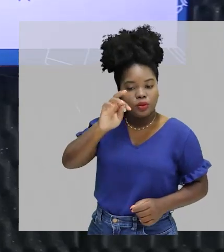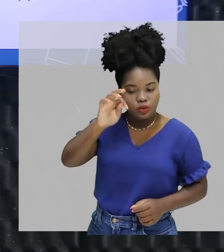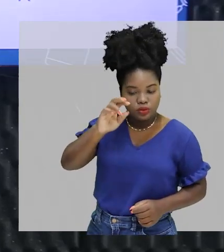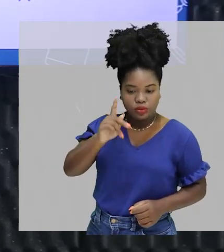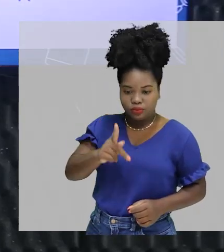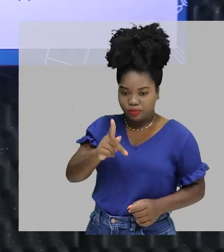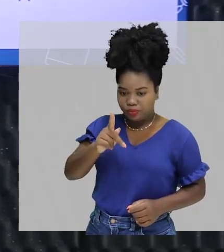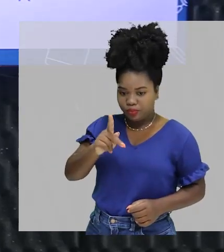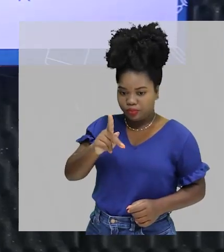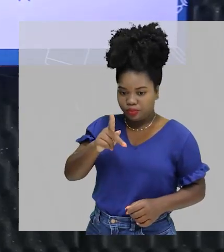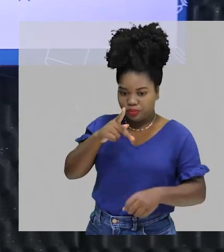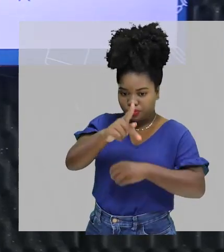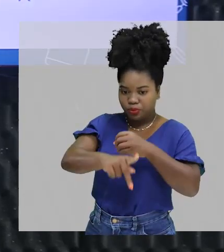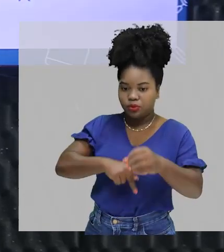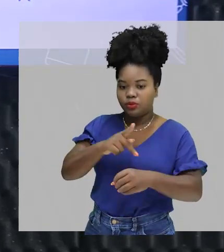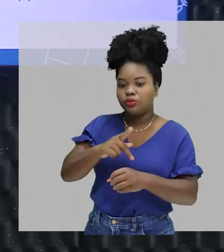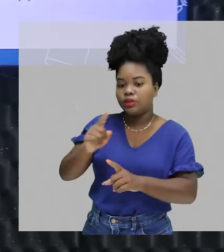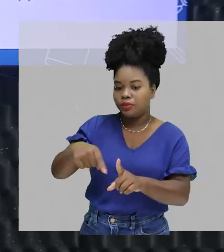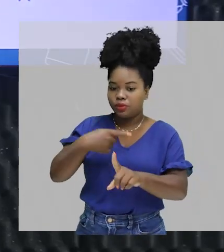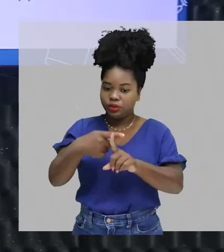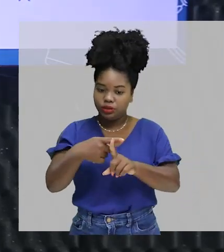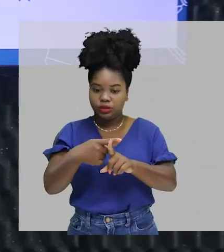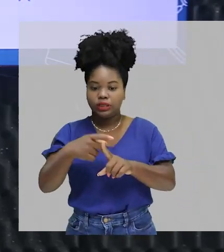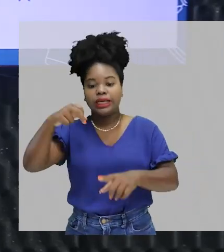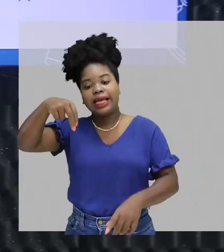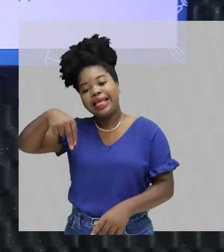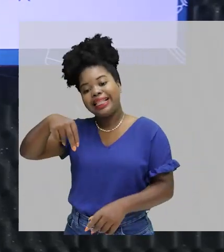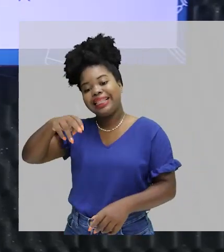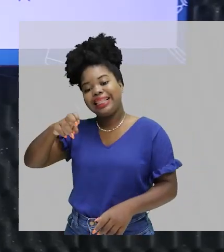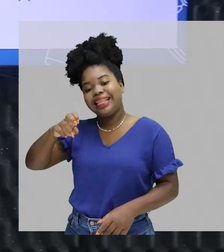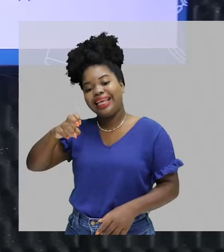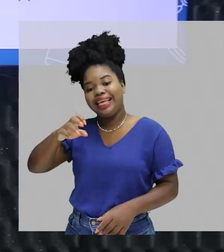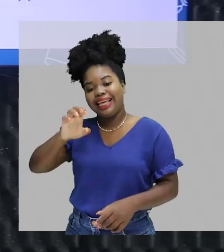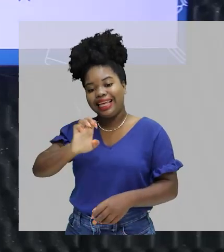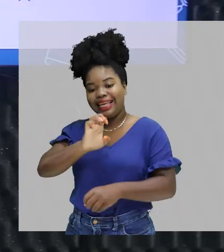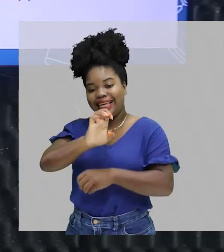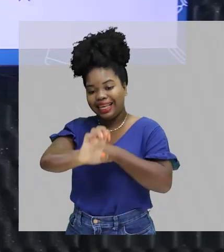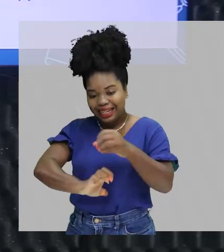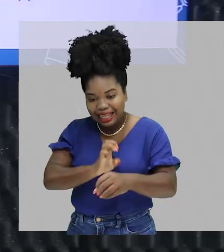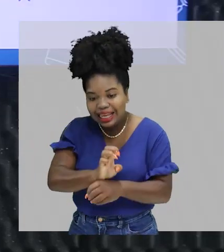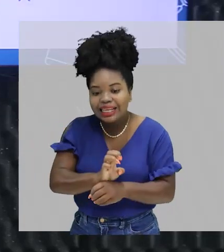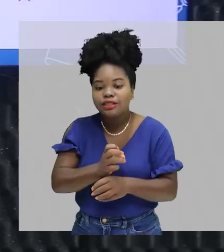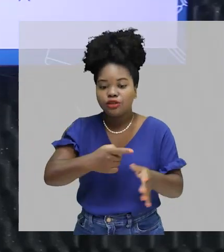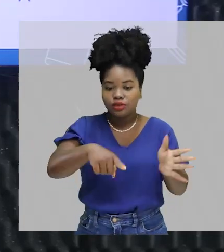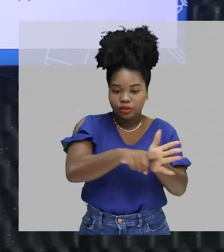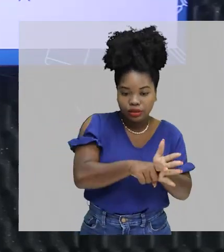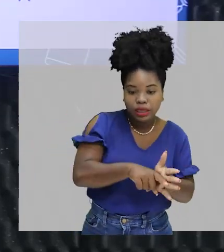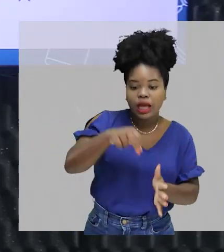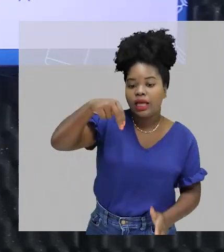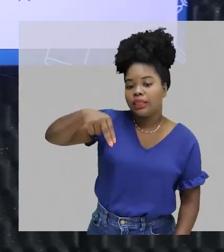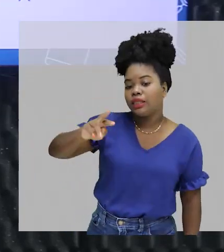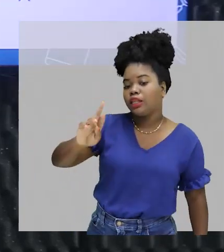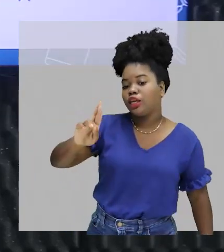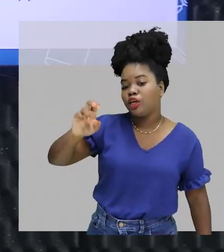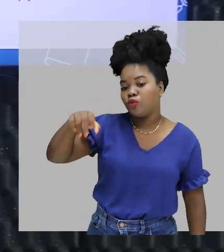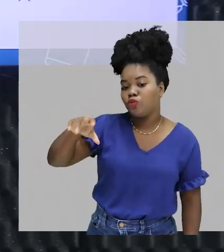carga elétrica negativa e os nêutrons eles não apresentam carga elétrica.